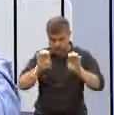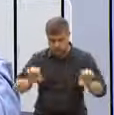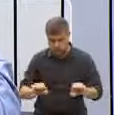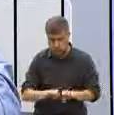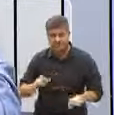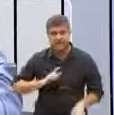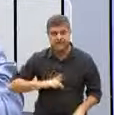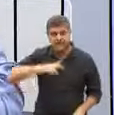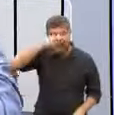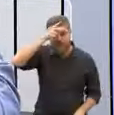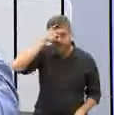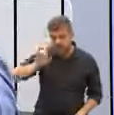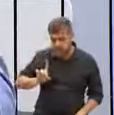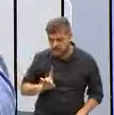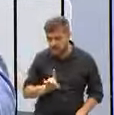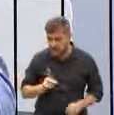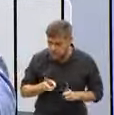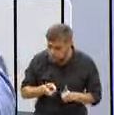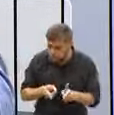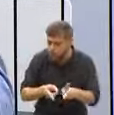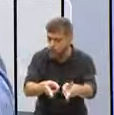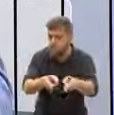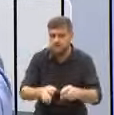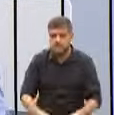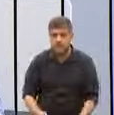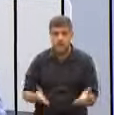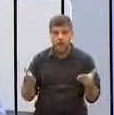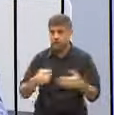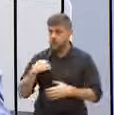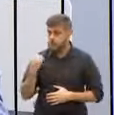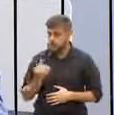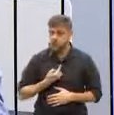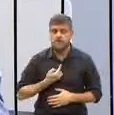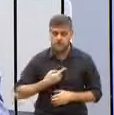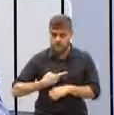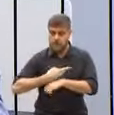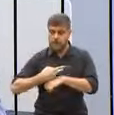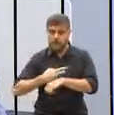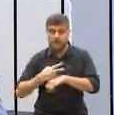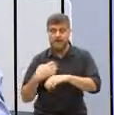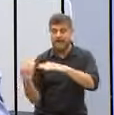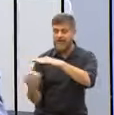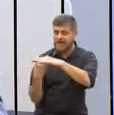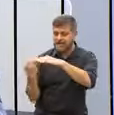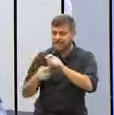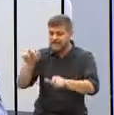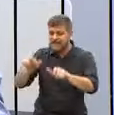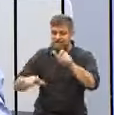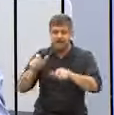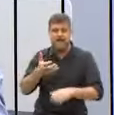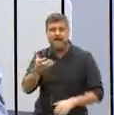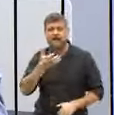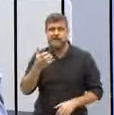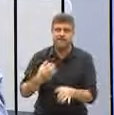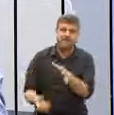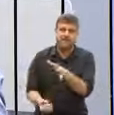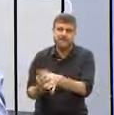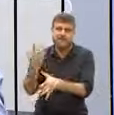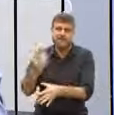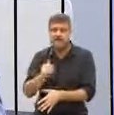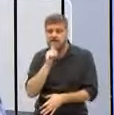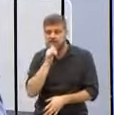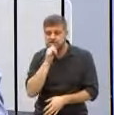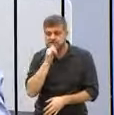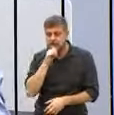estruturado, o Poder Executivo venha e dá continuidade. Sim. Hoje nós somos procurados por empresas, por pessoas, eu quero montar